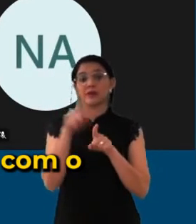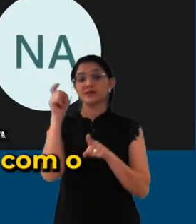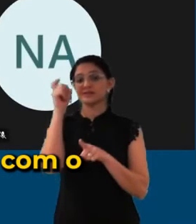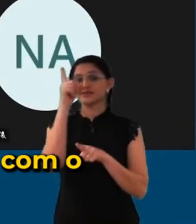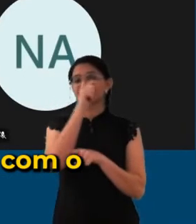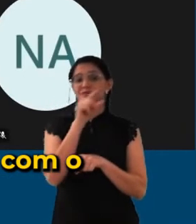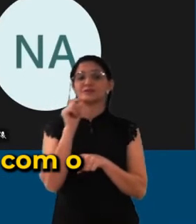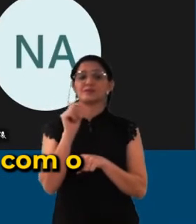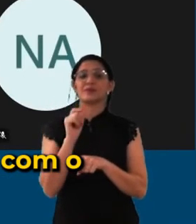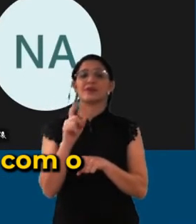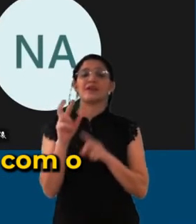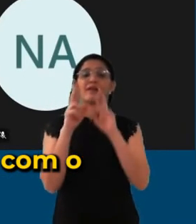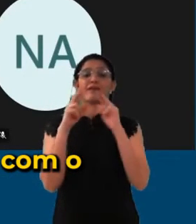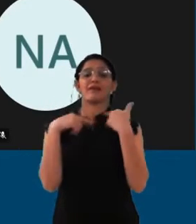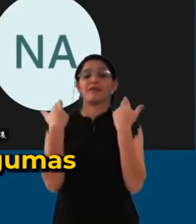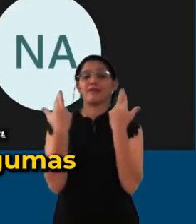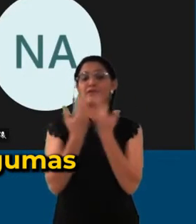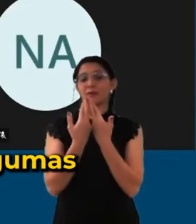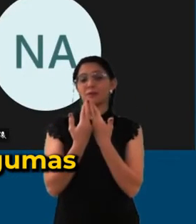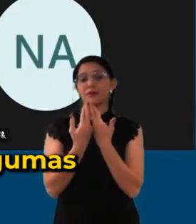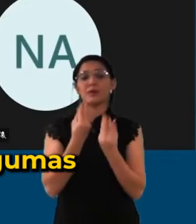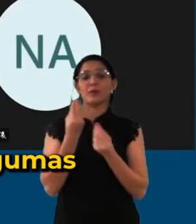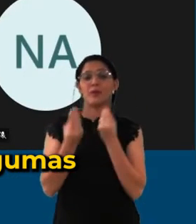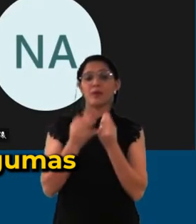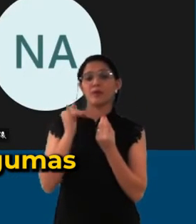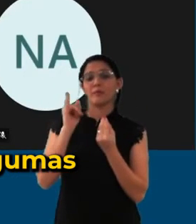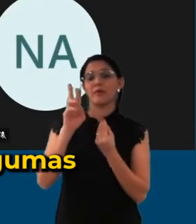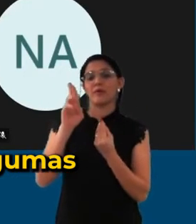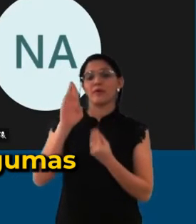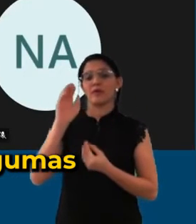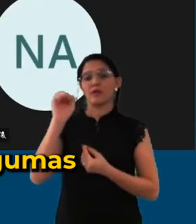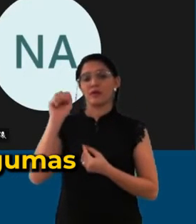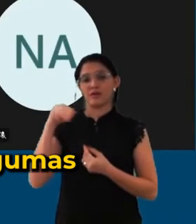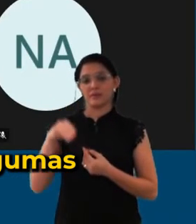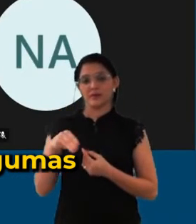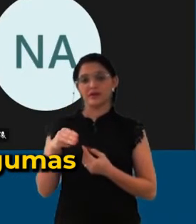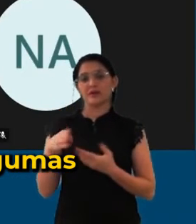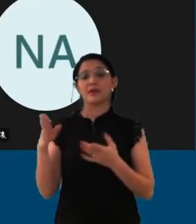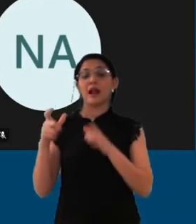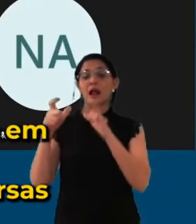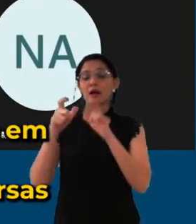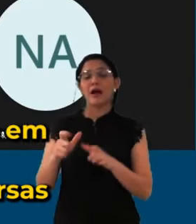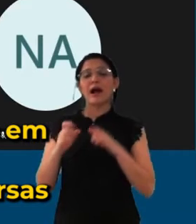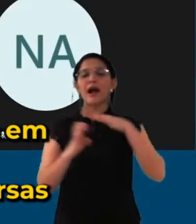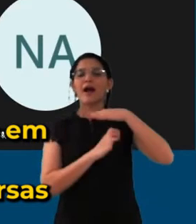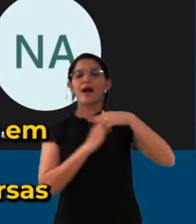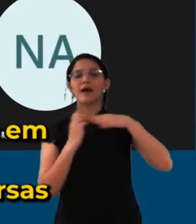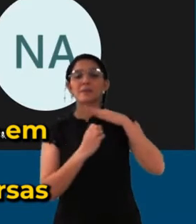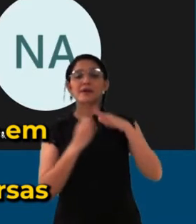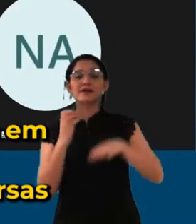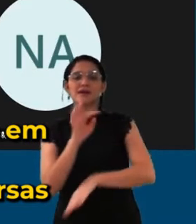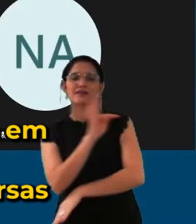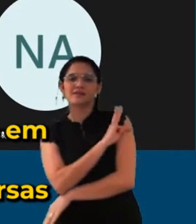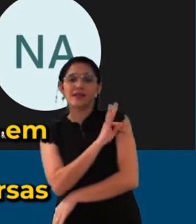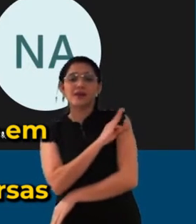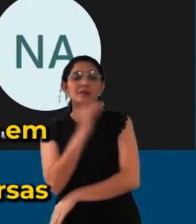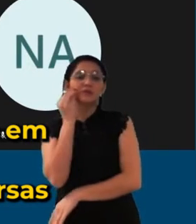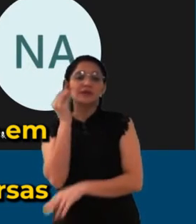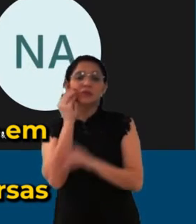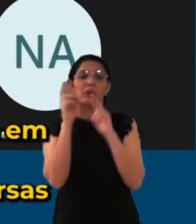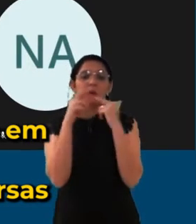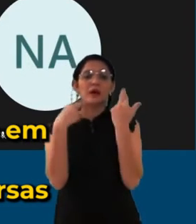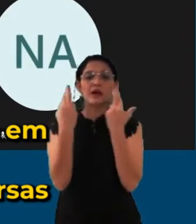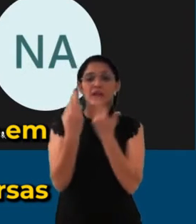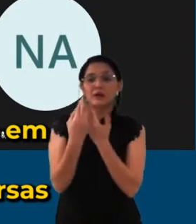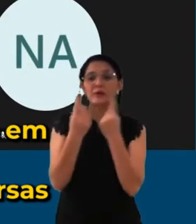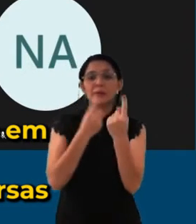fazer reuniões com o IBRAM. O time técnico da Votorantim tentou por algumas vezes, mas depois que eles voltaram ao trabalho